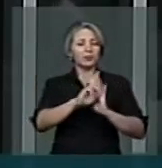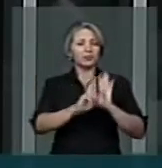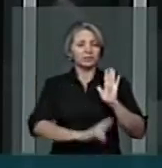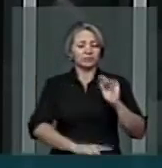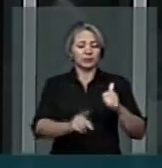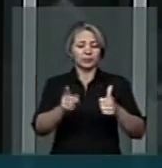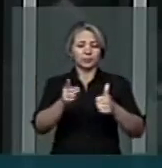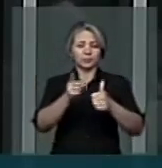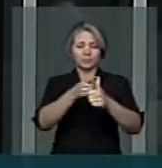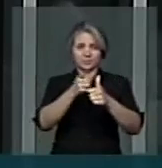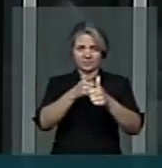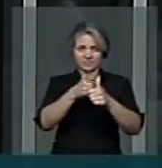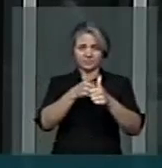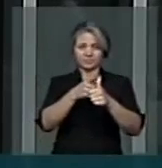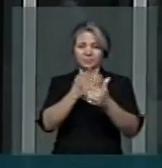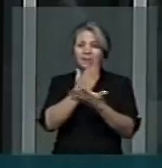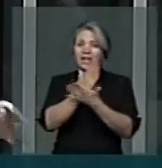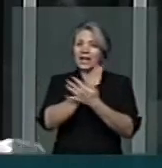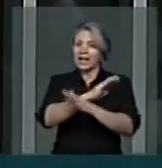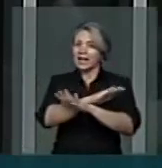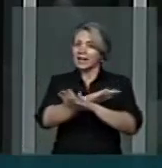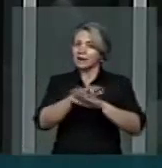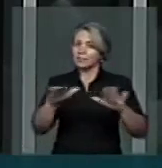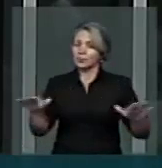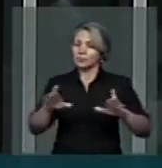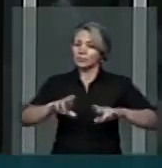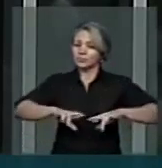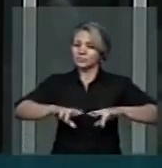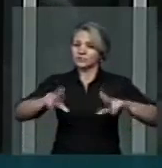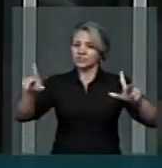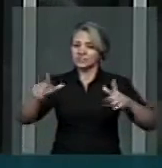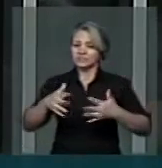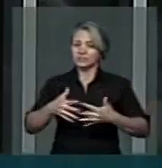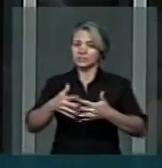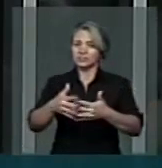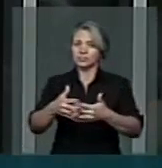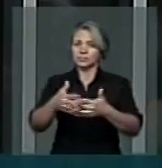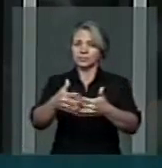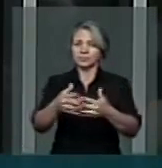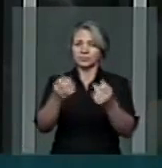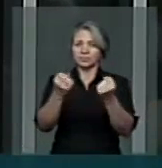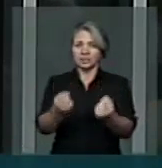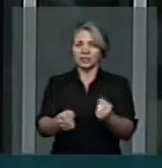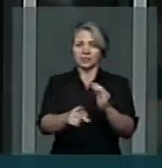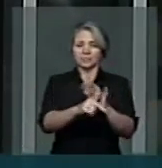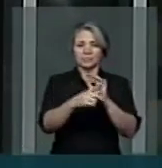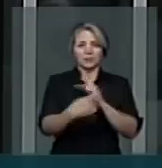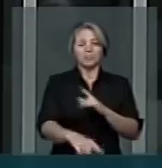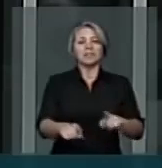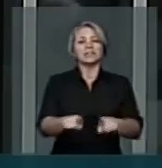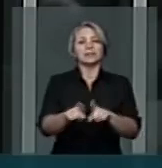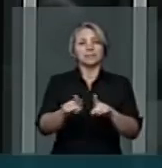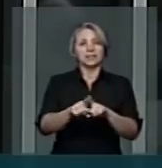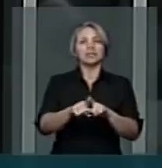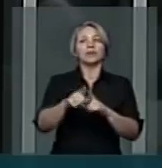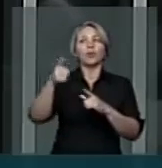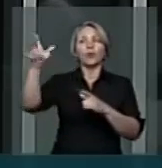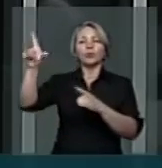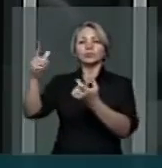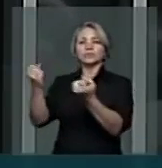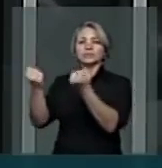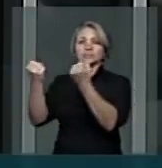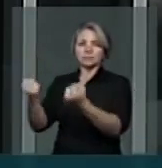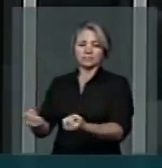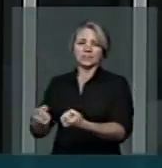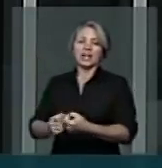lugar, acaba com a distinção de transporte de carga própria e de carga de terceiro. Em segundo